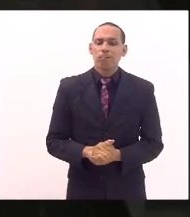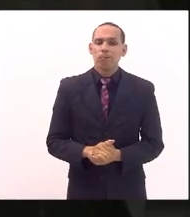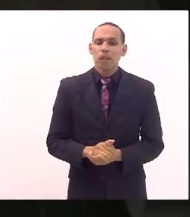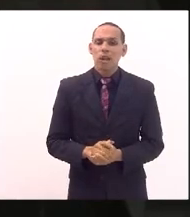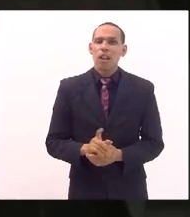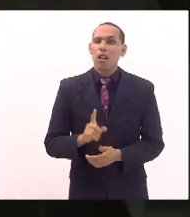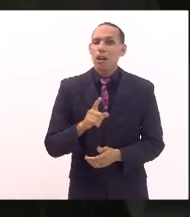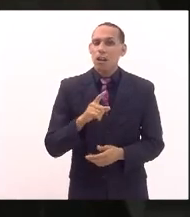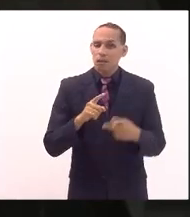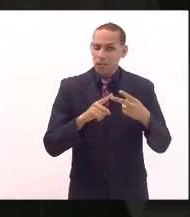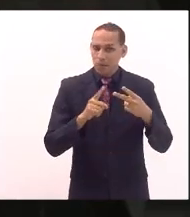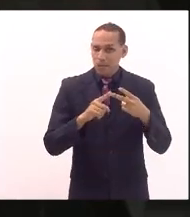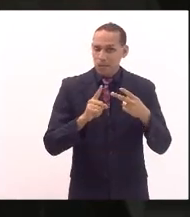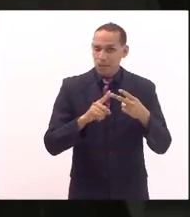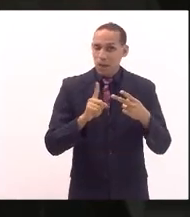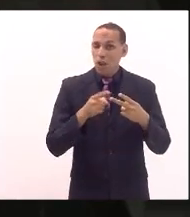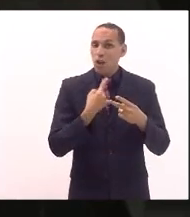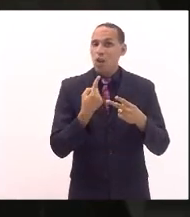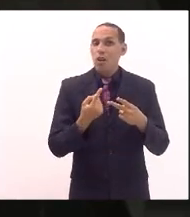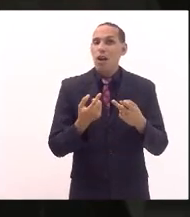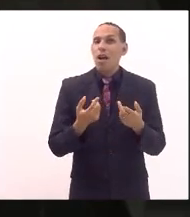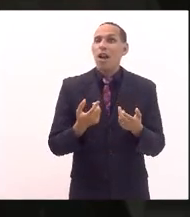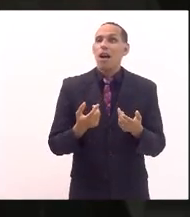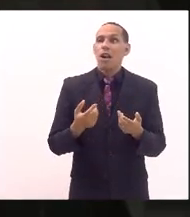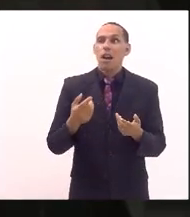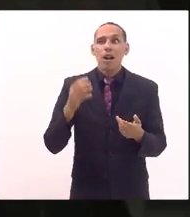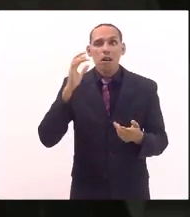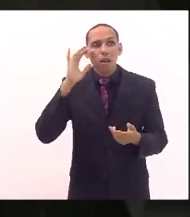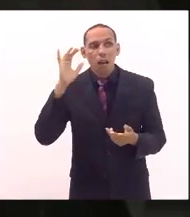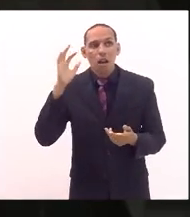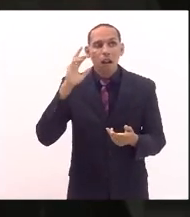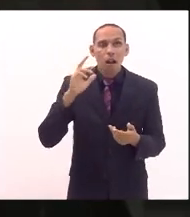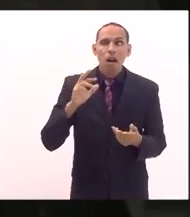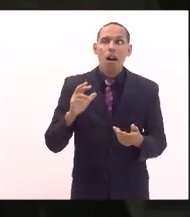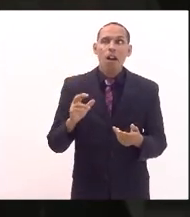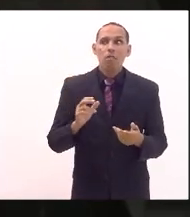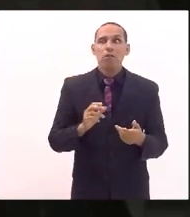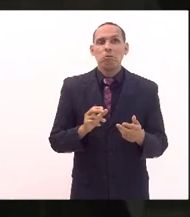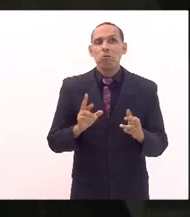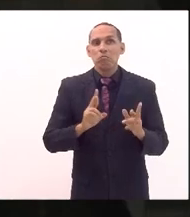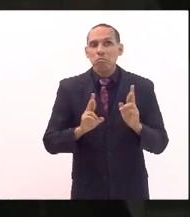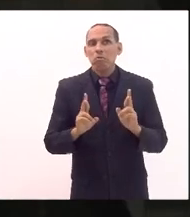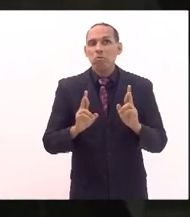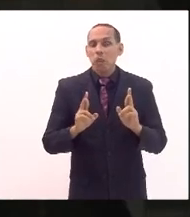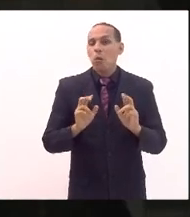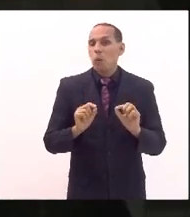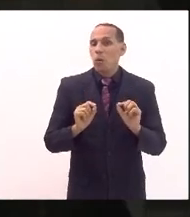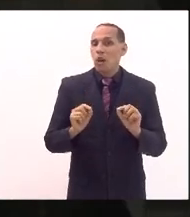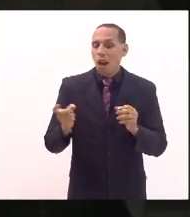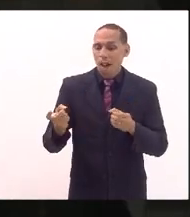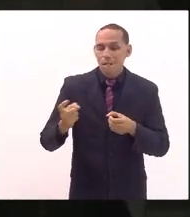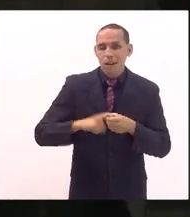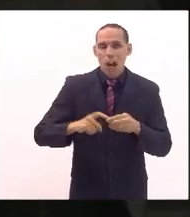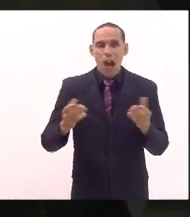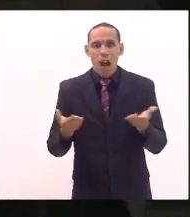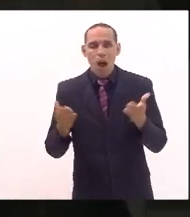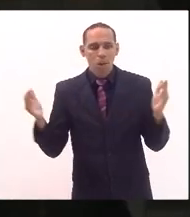esse é o segundo pressuposto que na volta Agora presencial macisa